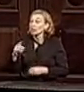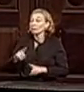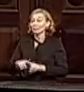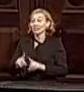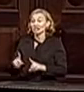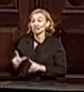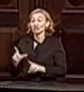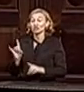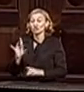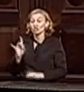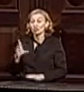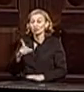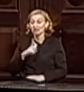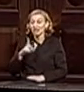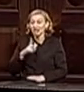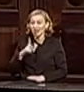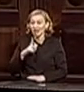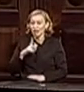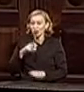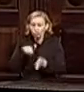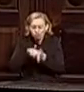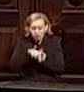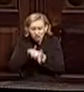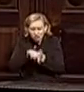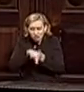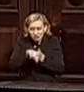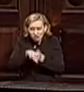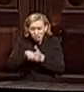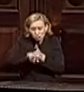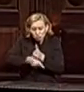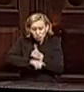virá com o diagnóstico precoce